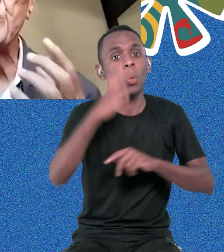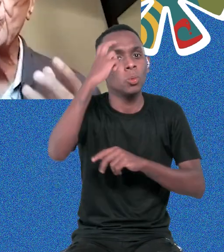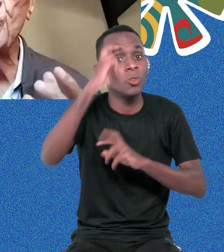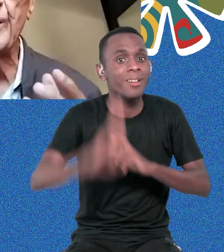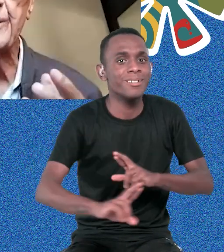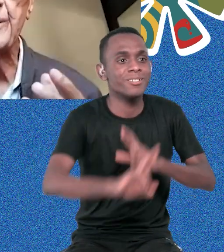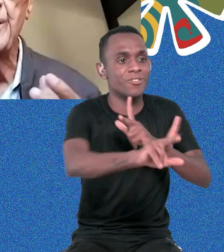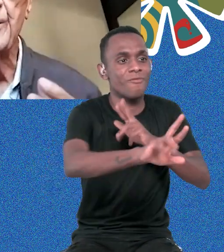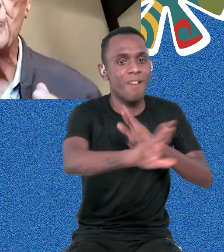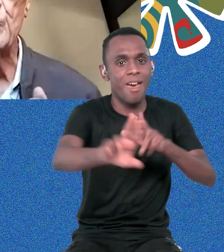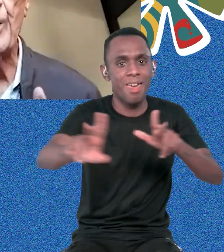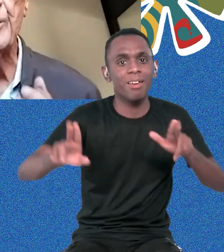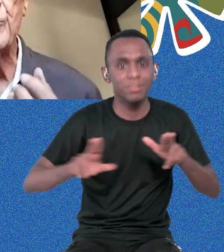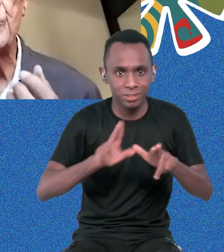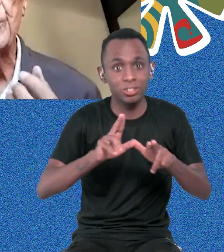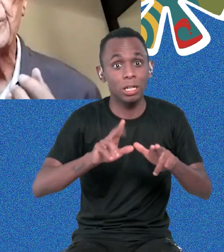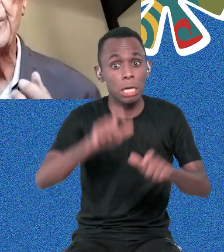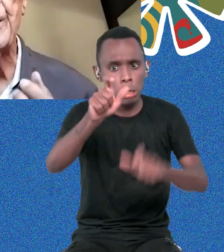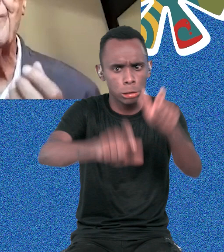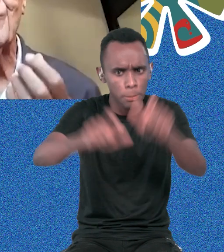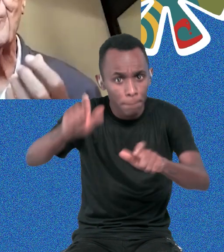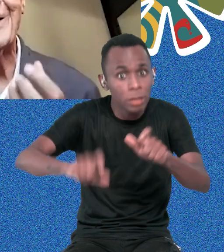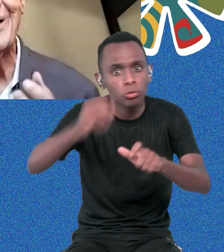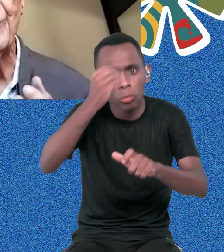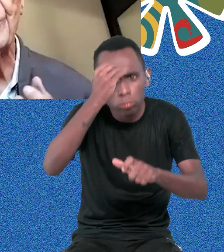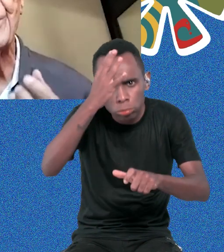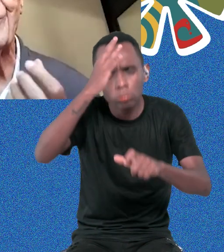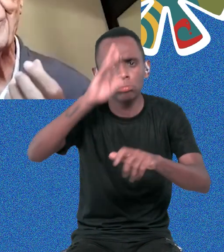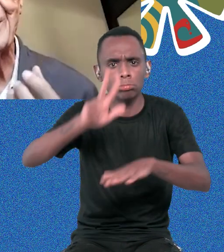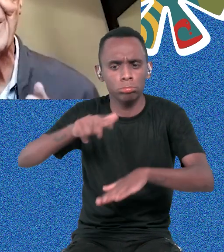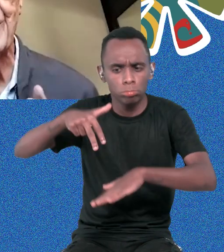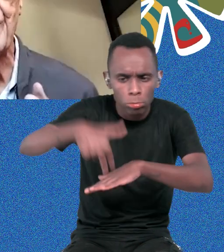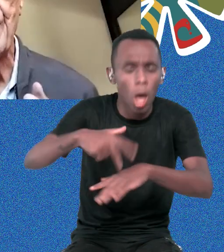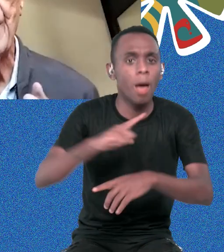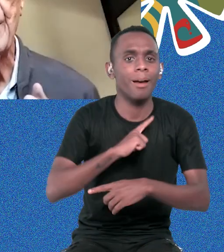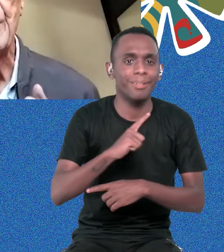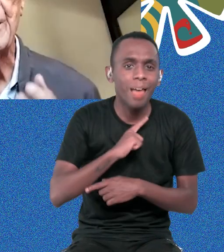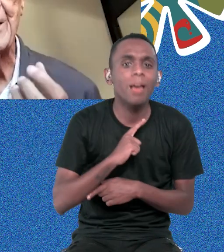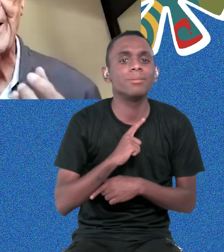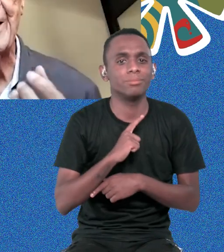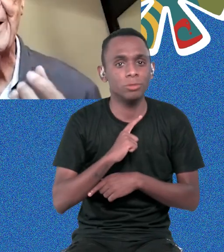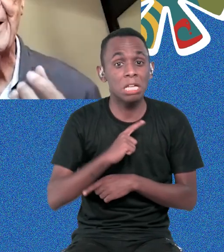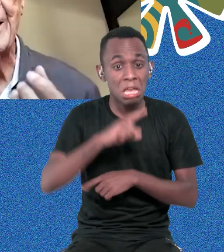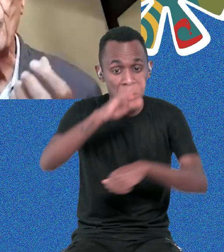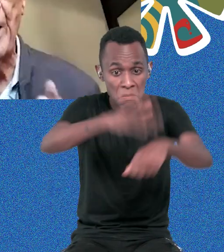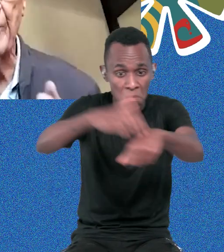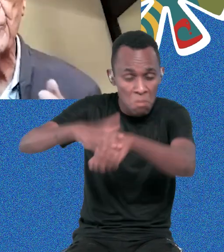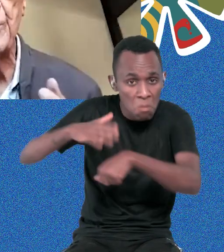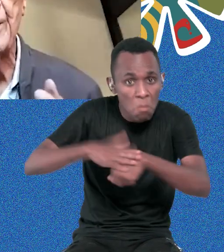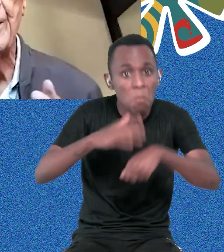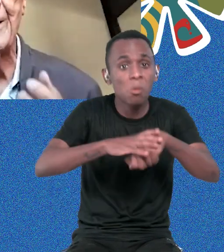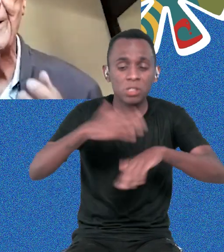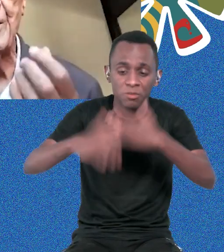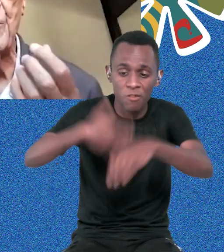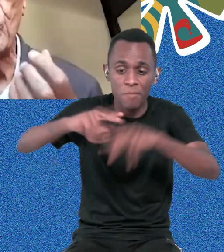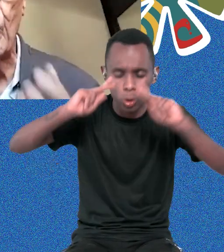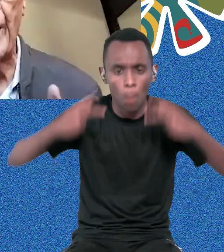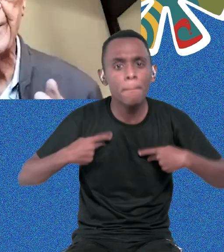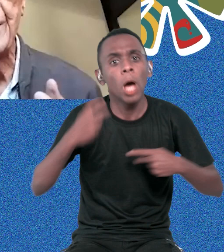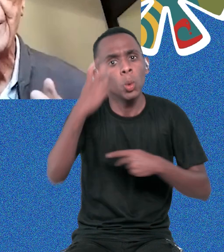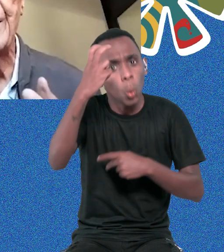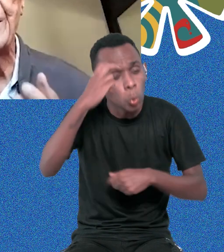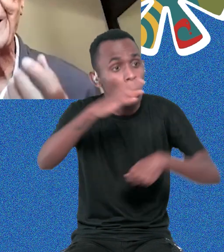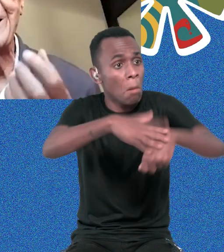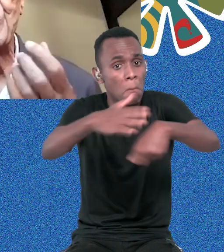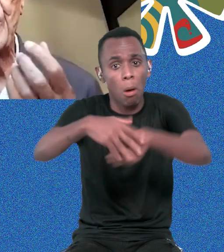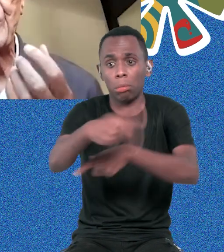com outras culturas, sujeitos de formação, de afirmação, de serem humanos, de serem